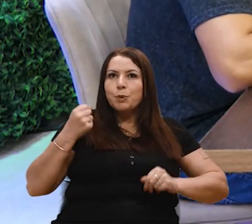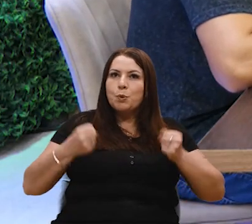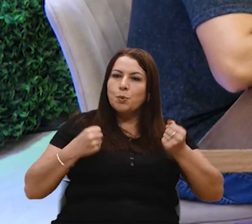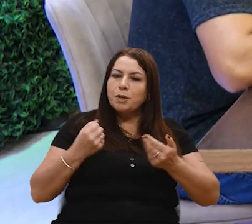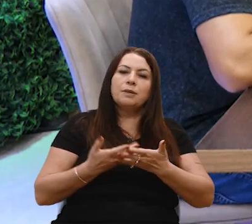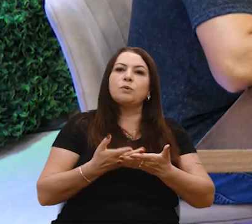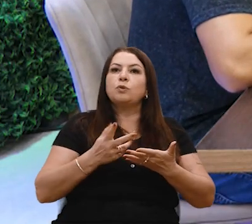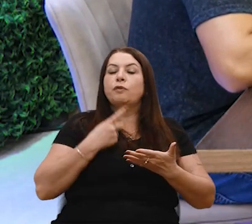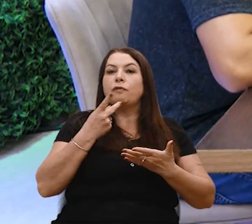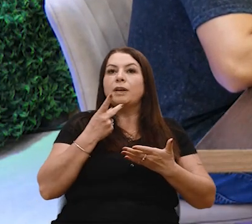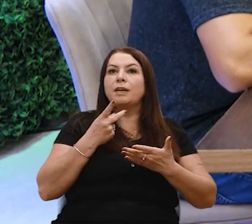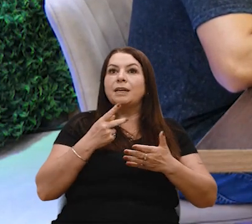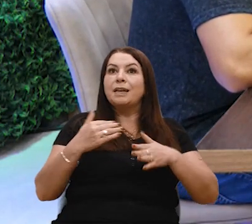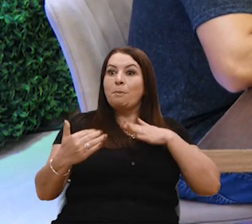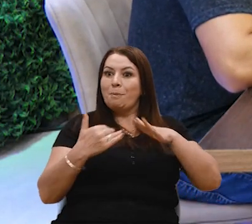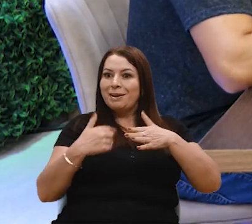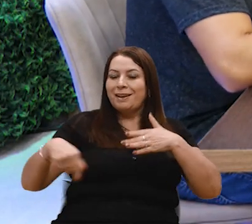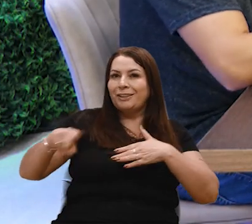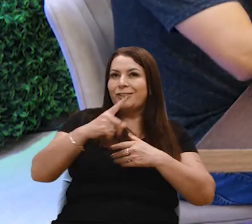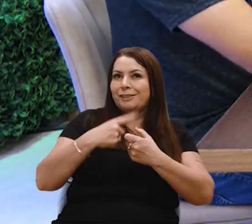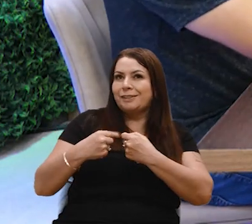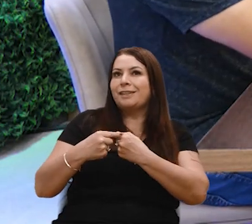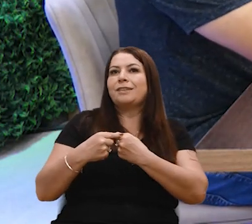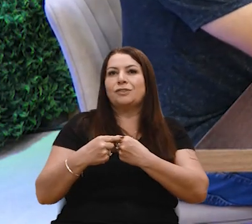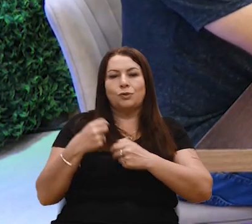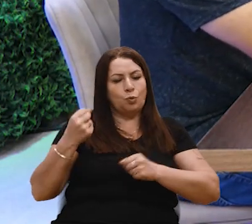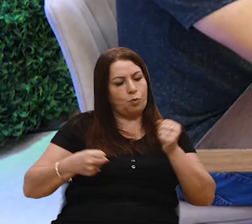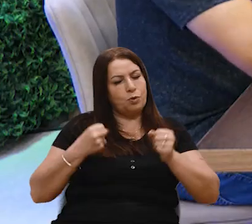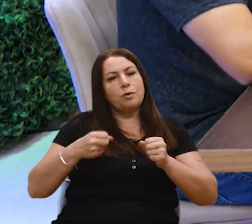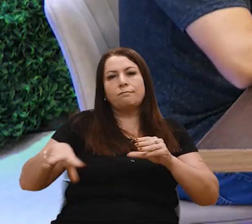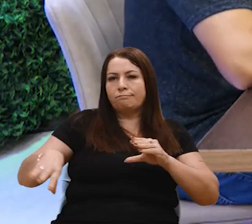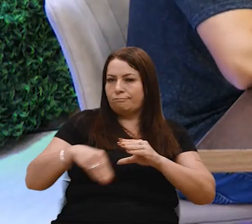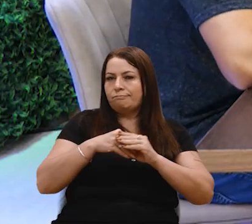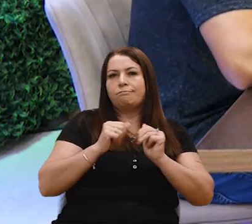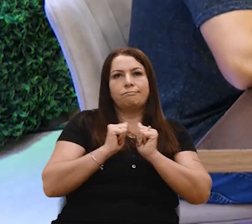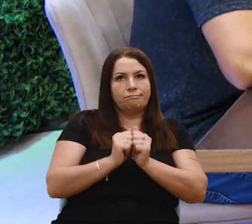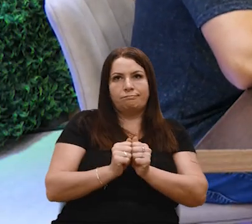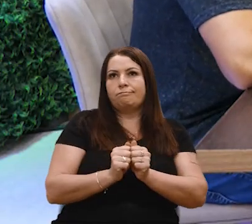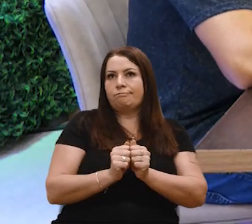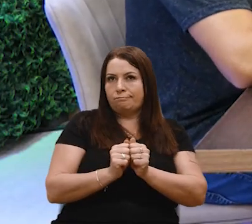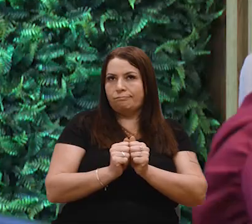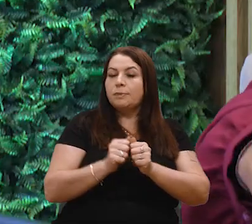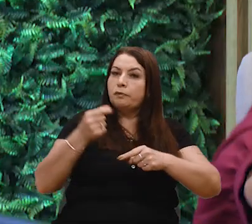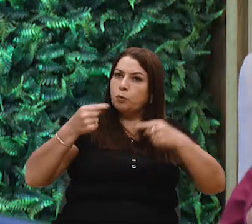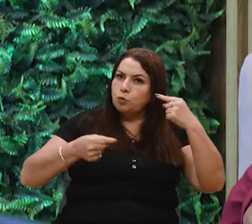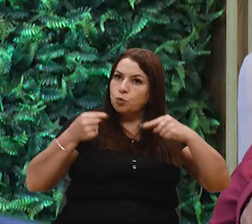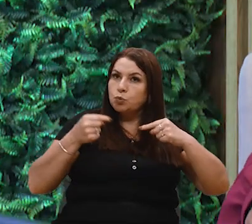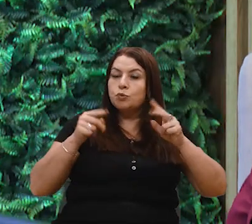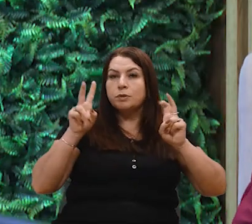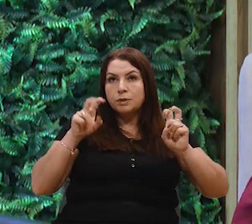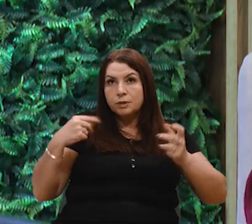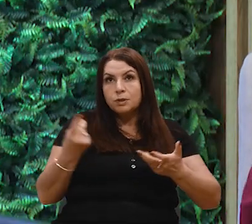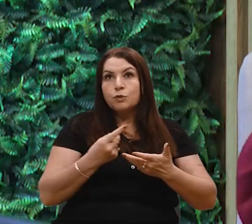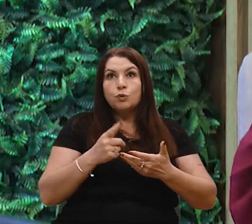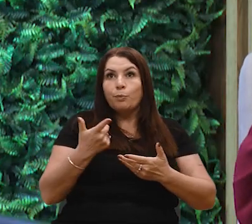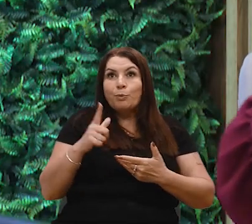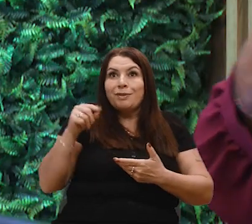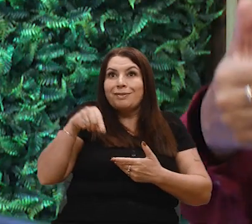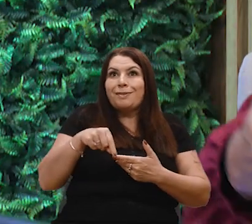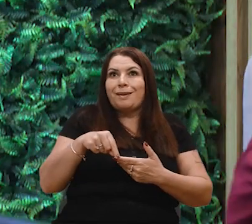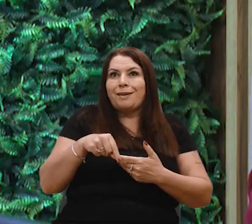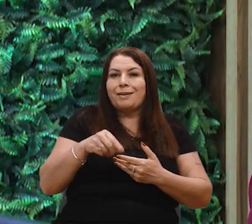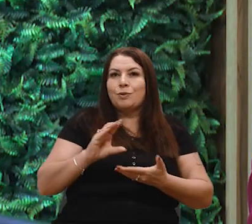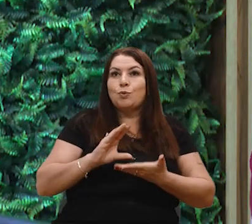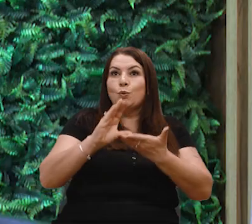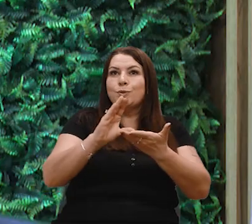ainda. Então, quando a gente fala da mobilidade da cidade, os corredores fazem parte disso. E vão discutir isso. Então, como